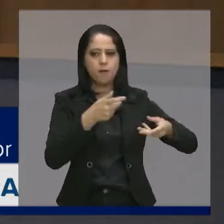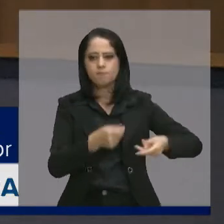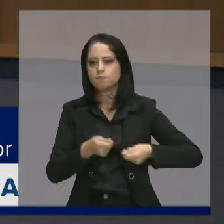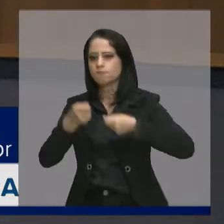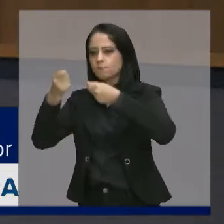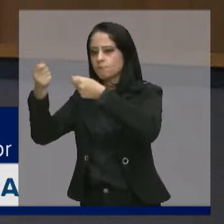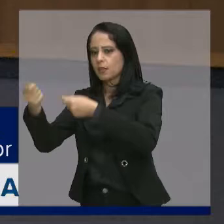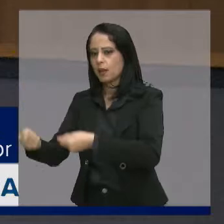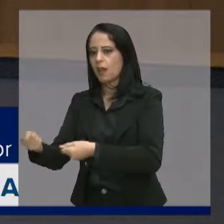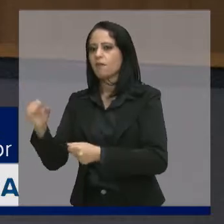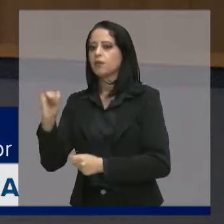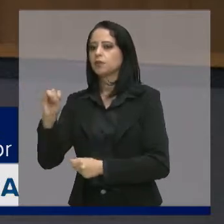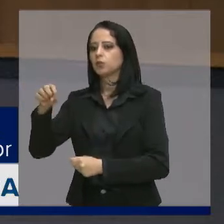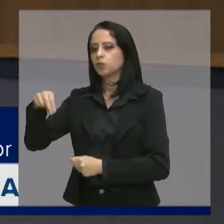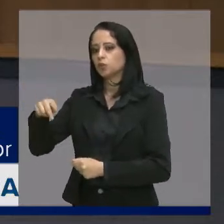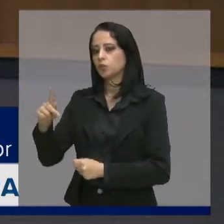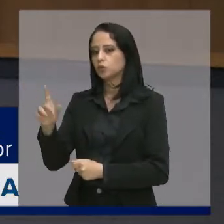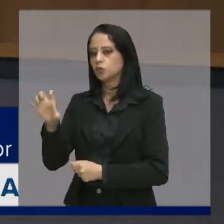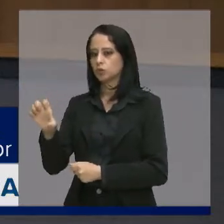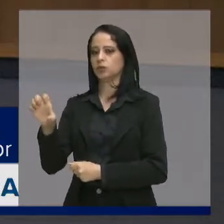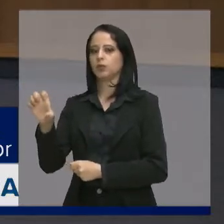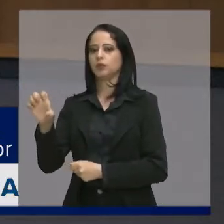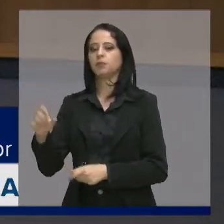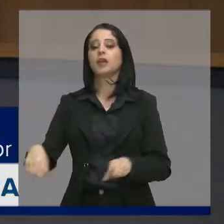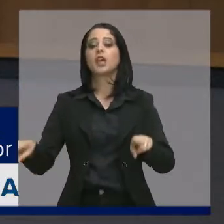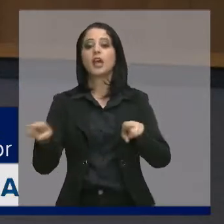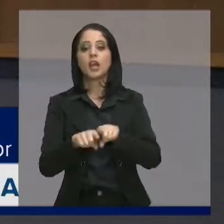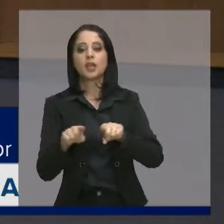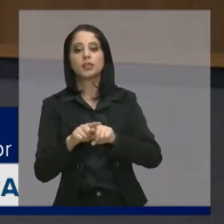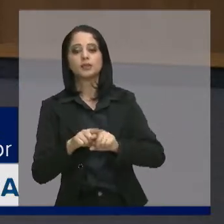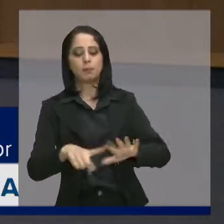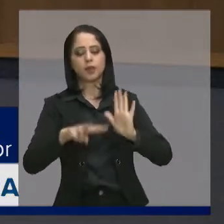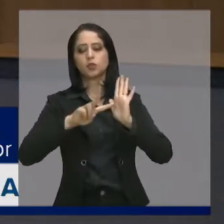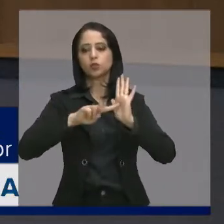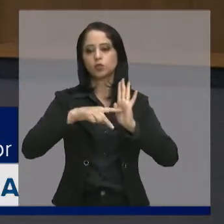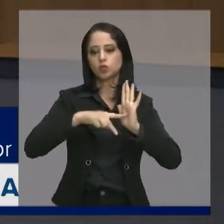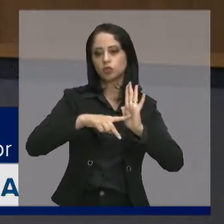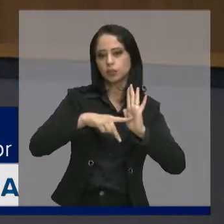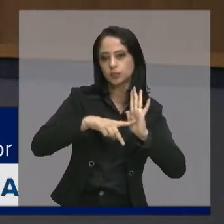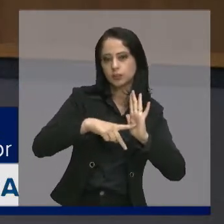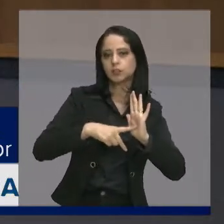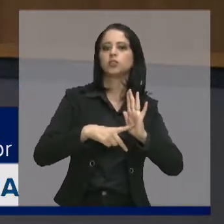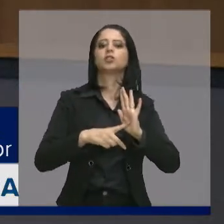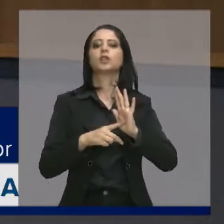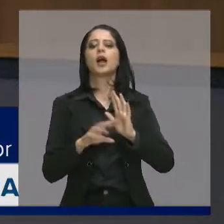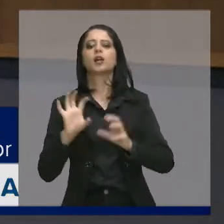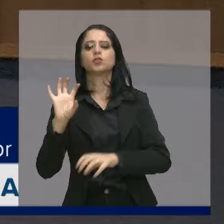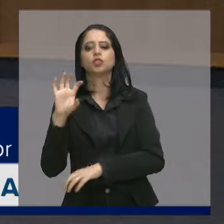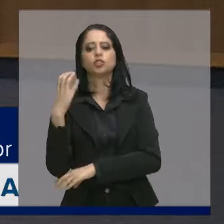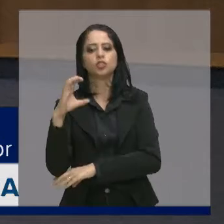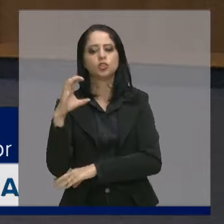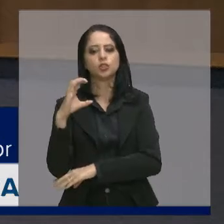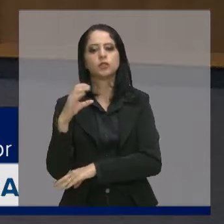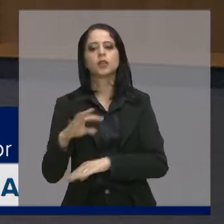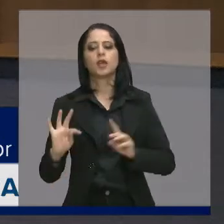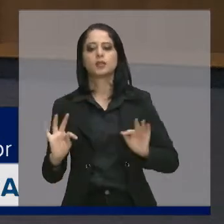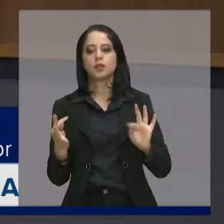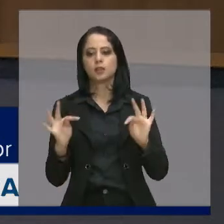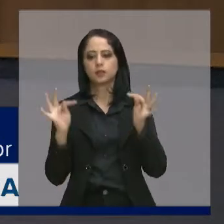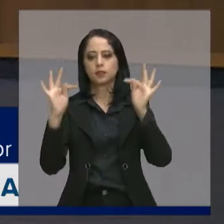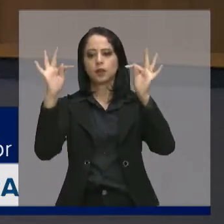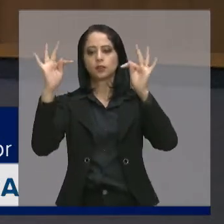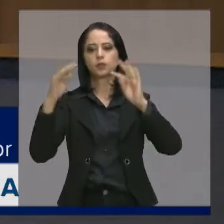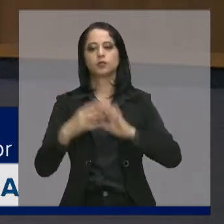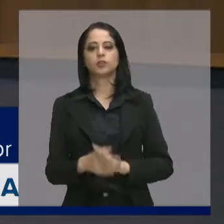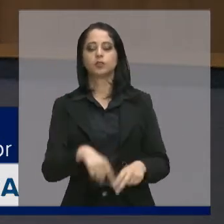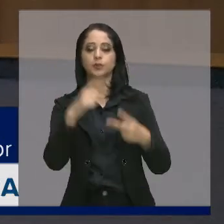todos os trabalhadores, para o Sindicato de Ciência e Tecnologia, contra esse corte absurdo do governo Bolsonaro.